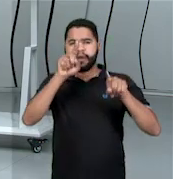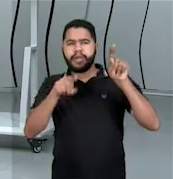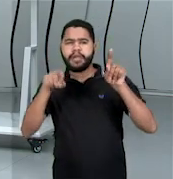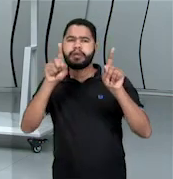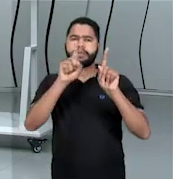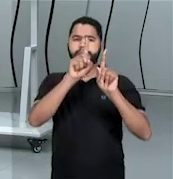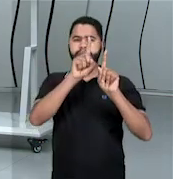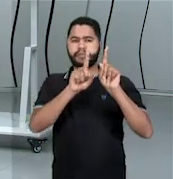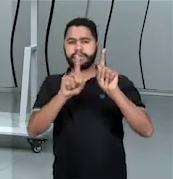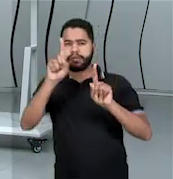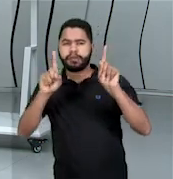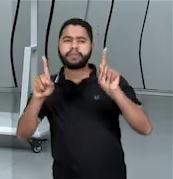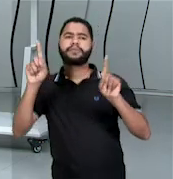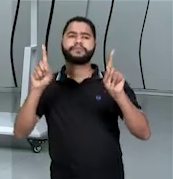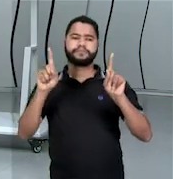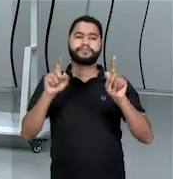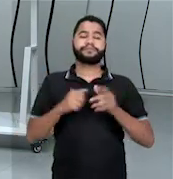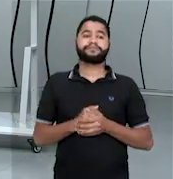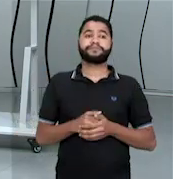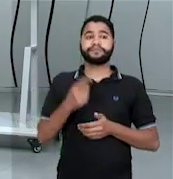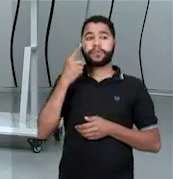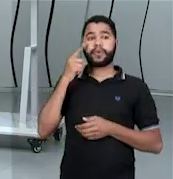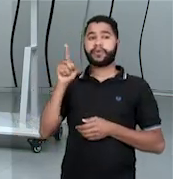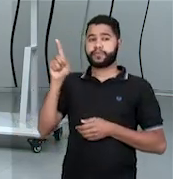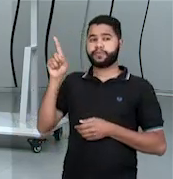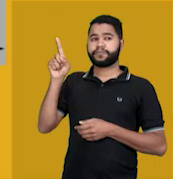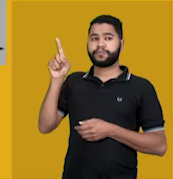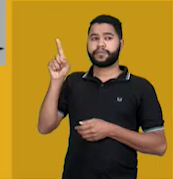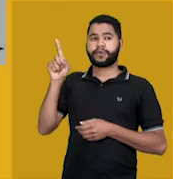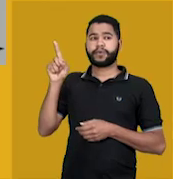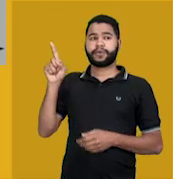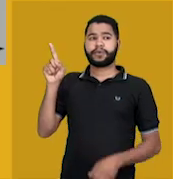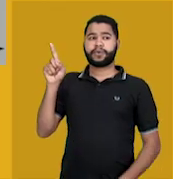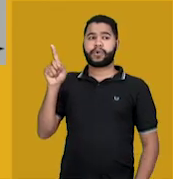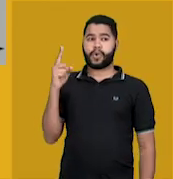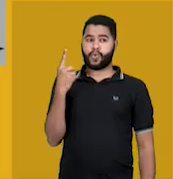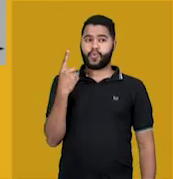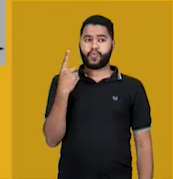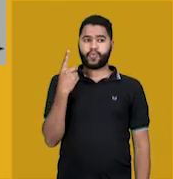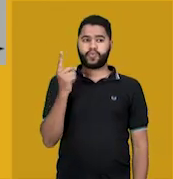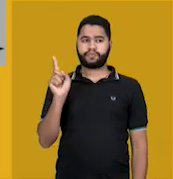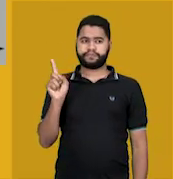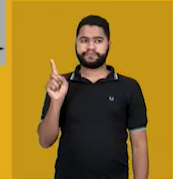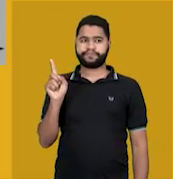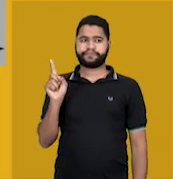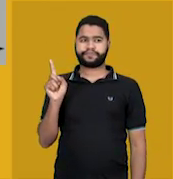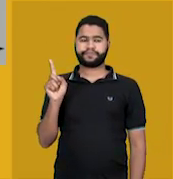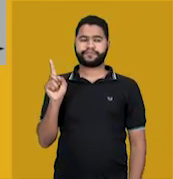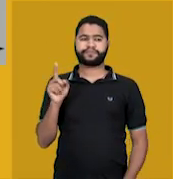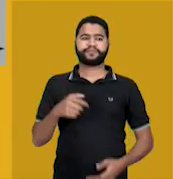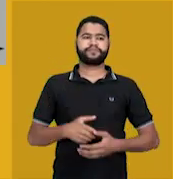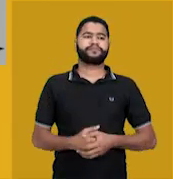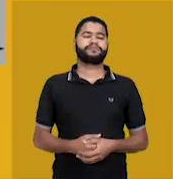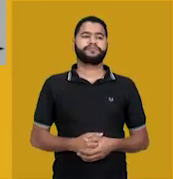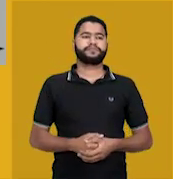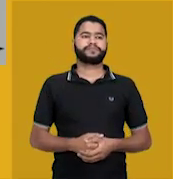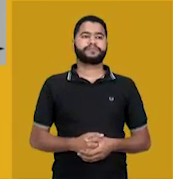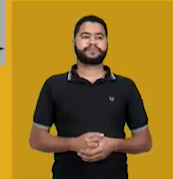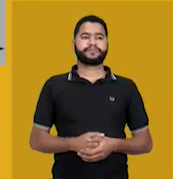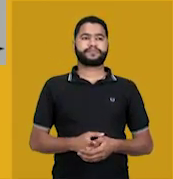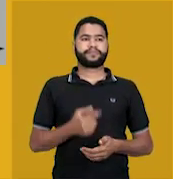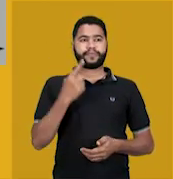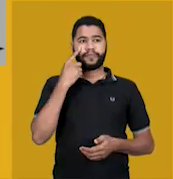Olha só como é que é bom, né? Repare que nessa primeira fase 1, nesse primeiro momento, você